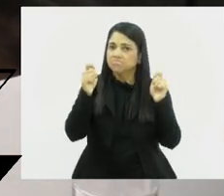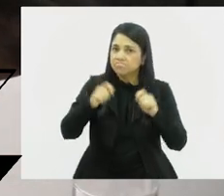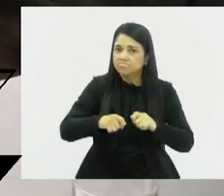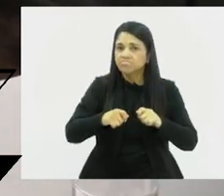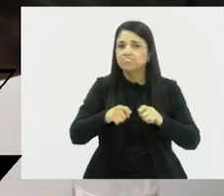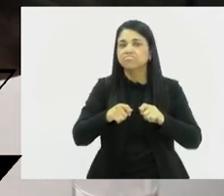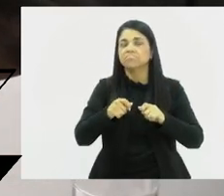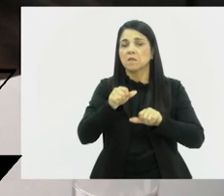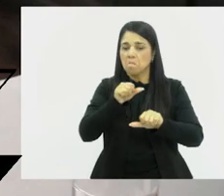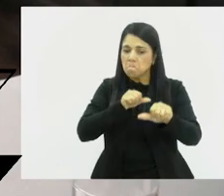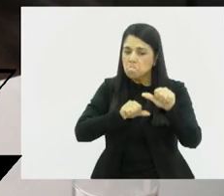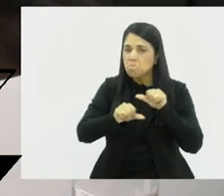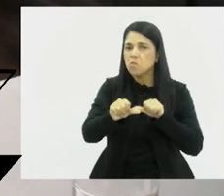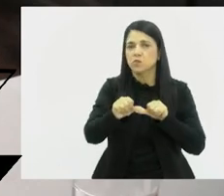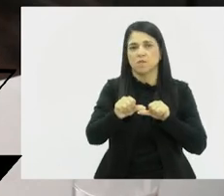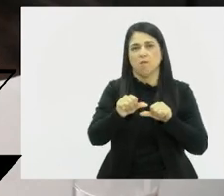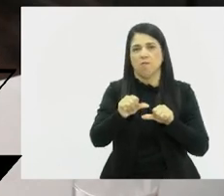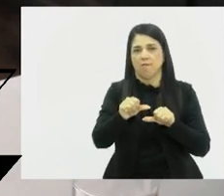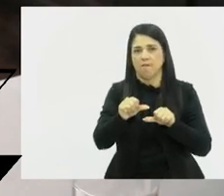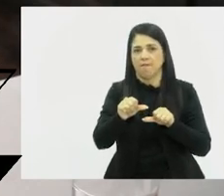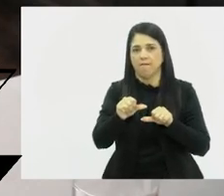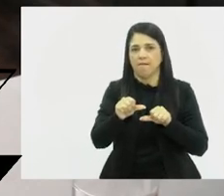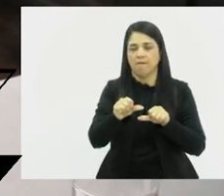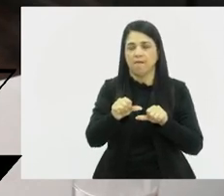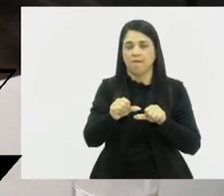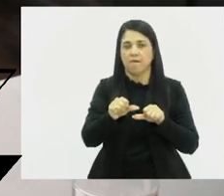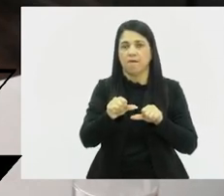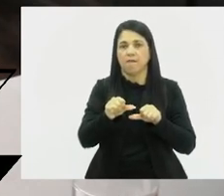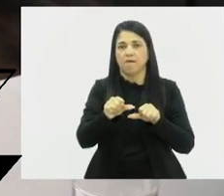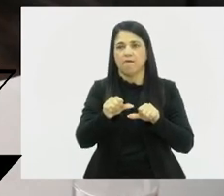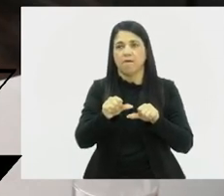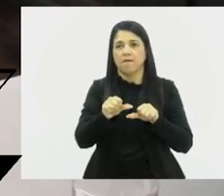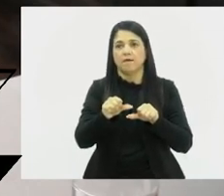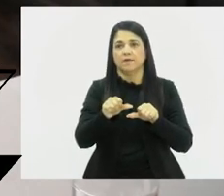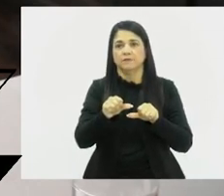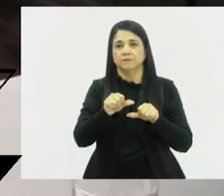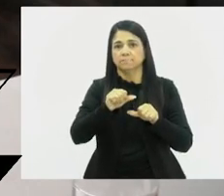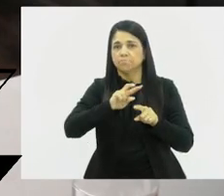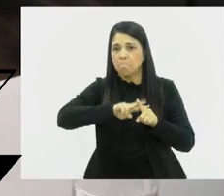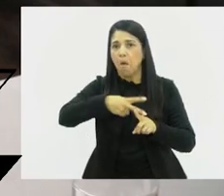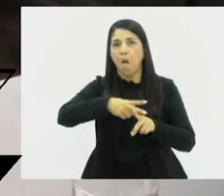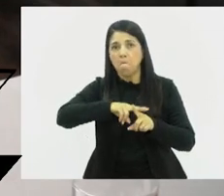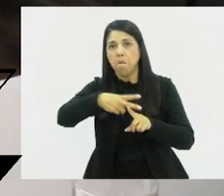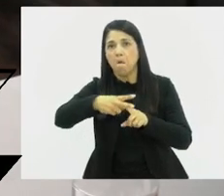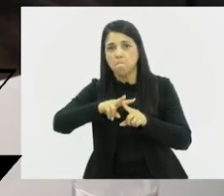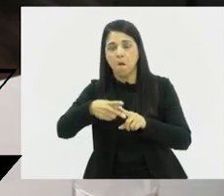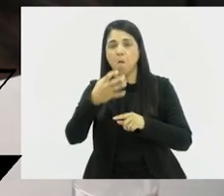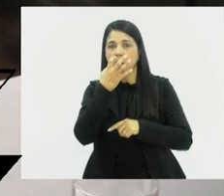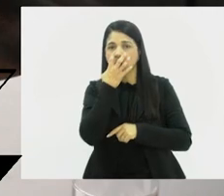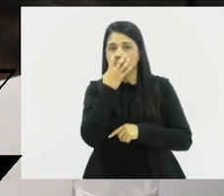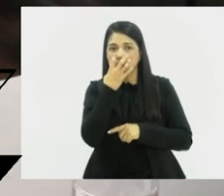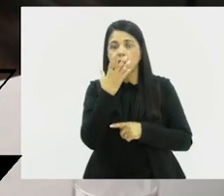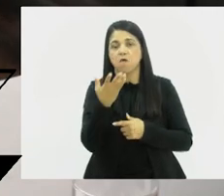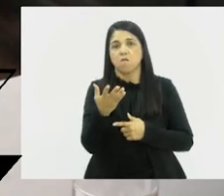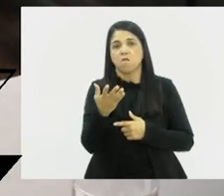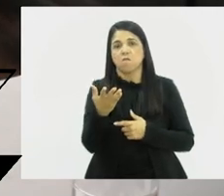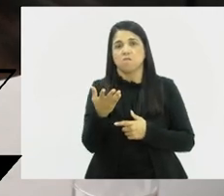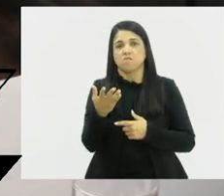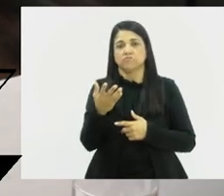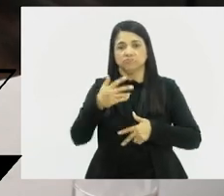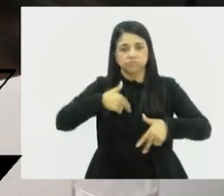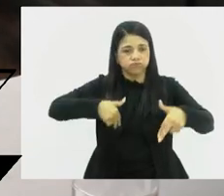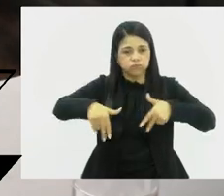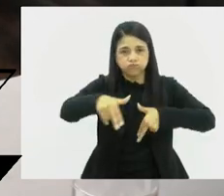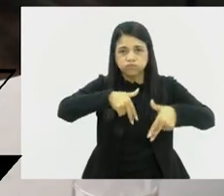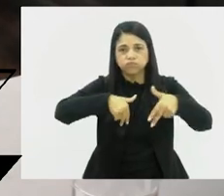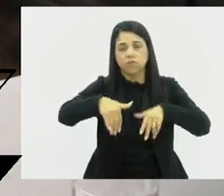possibilidade de reverter esse quadro que, pela multiplicidade de cães dessa natureza trafegando nas